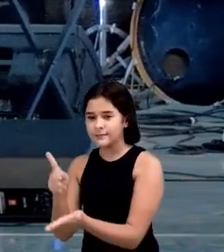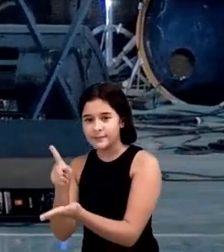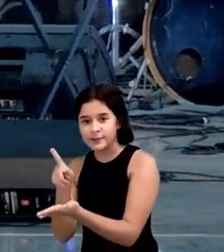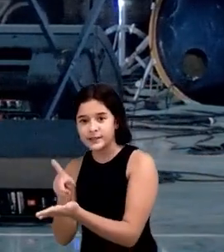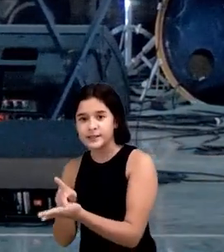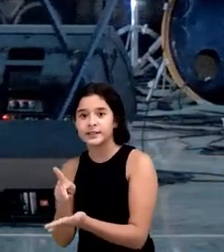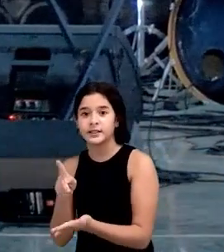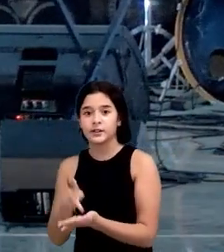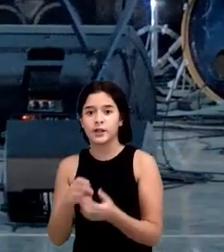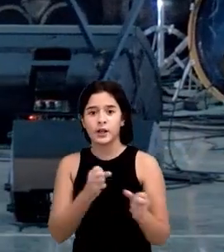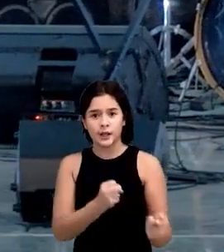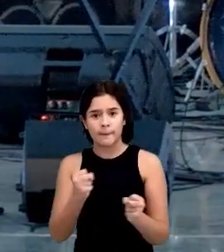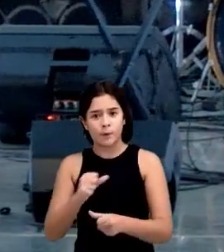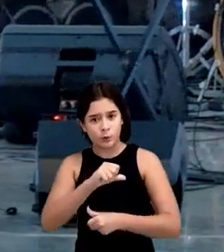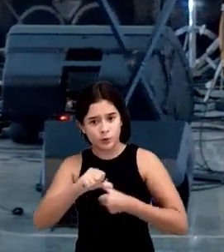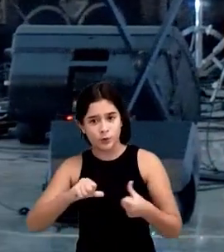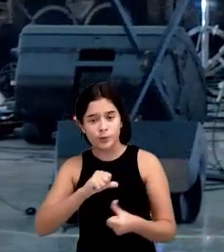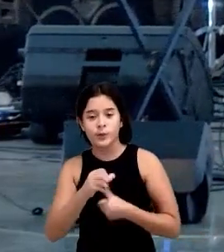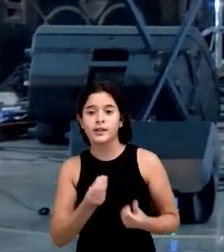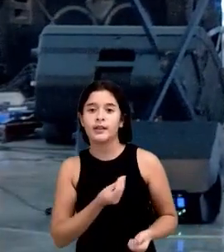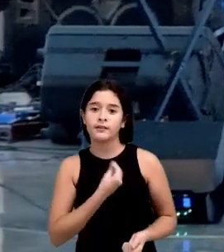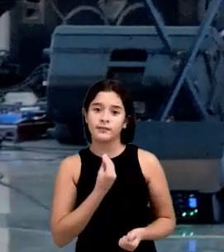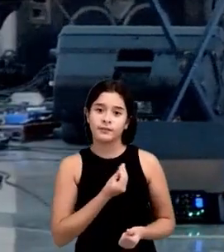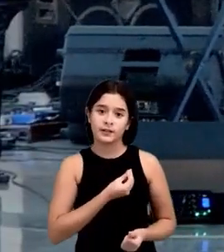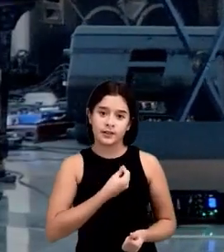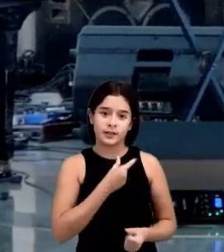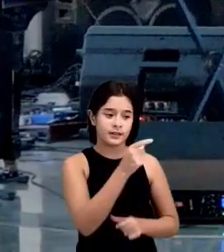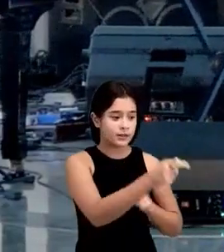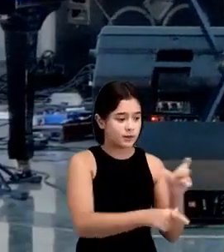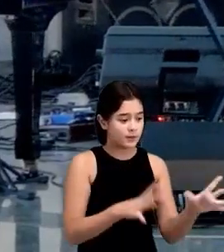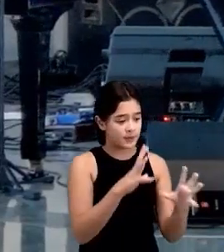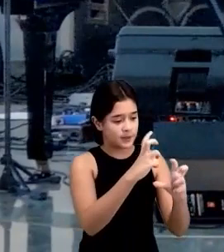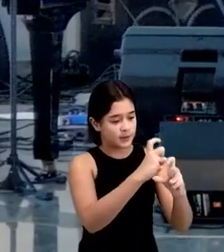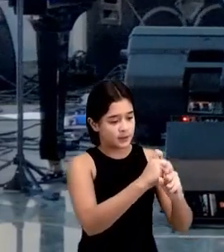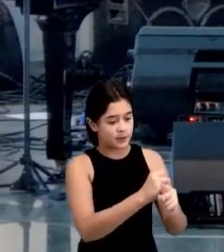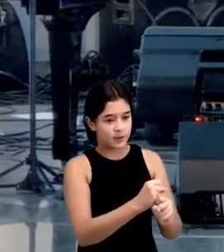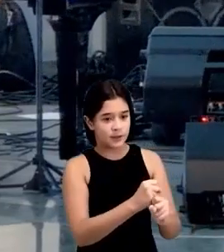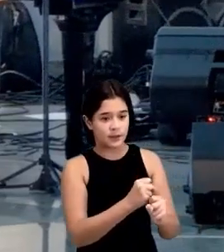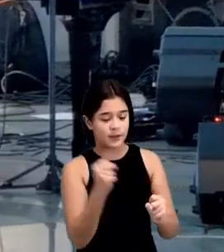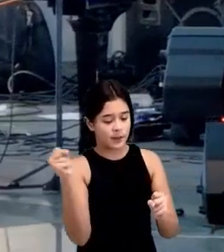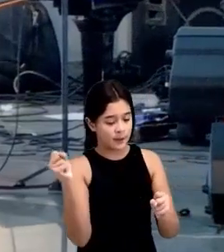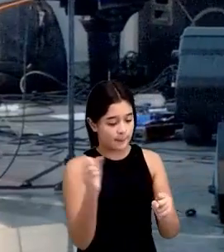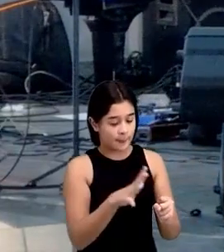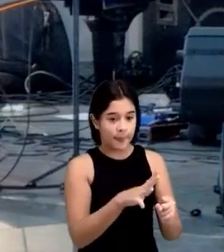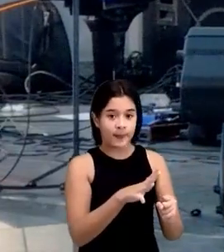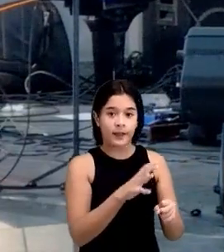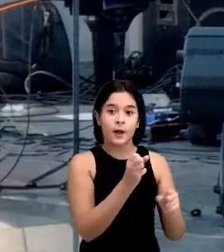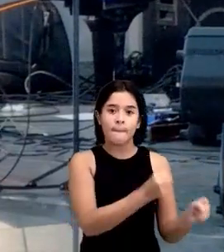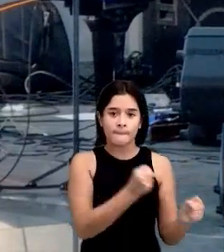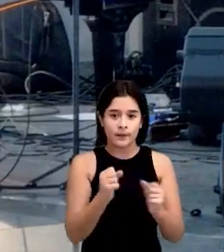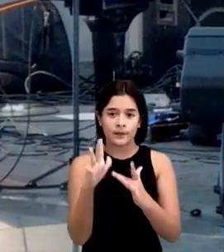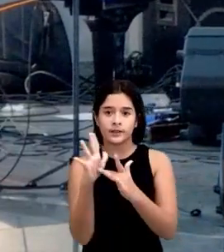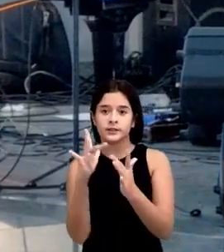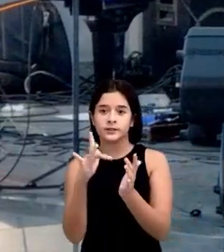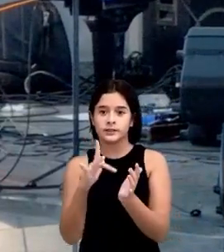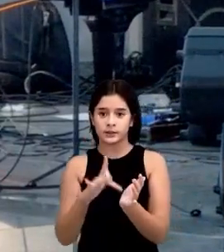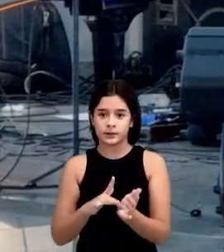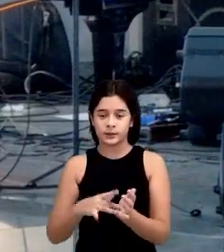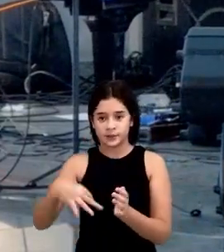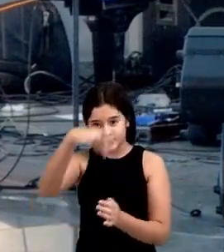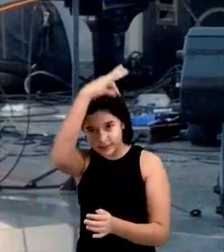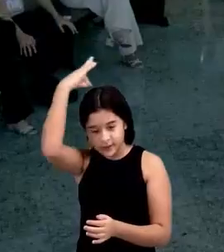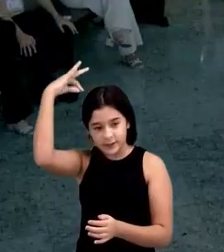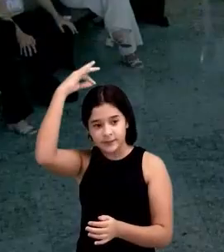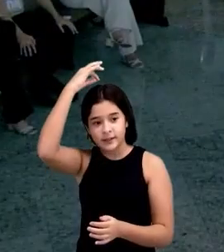pessoas é o poder do Senhor Jesus, através do Espírito Santo, agindo por intermédio da sua igreja. Eu